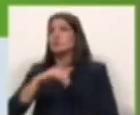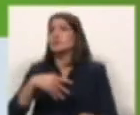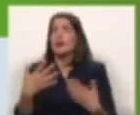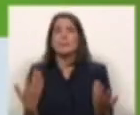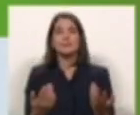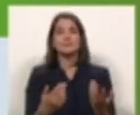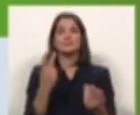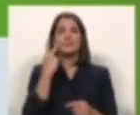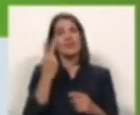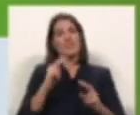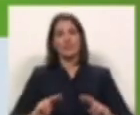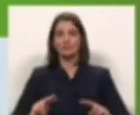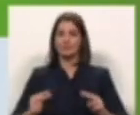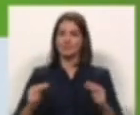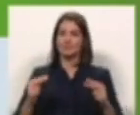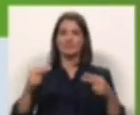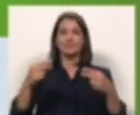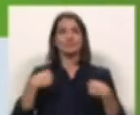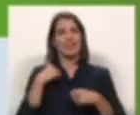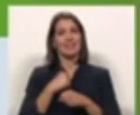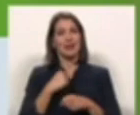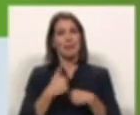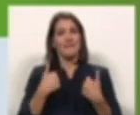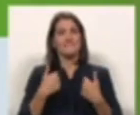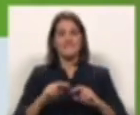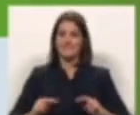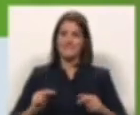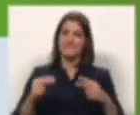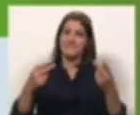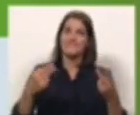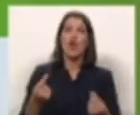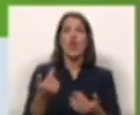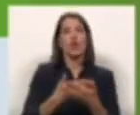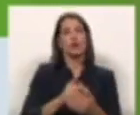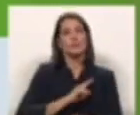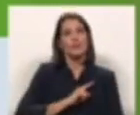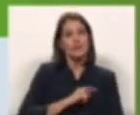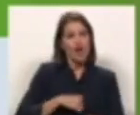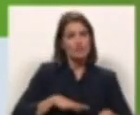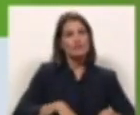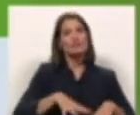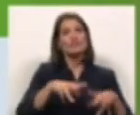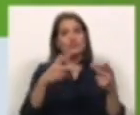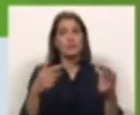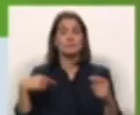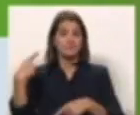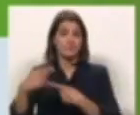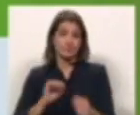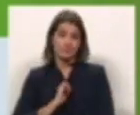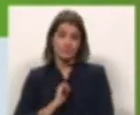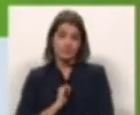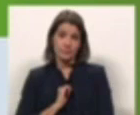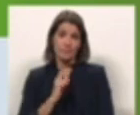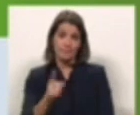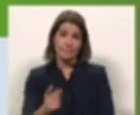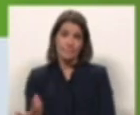poderia subir na vida através do seu trabalho através do seu pequeno negócio e foi a minha geração eu acho que não